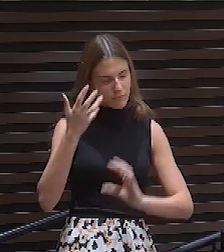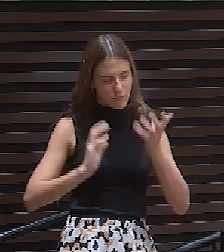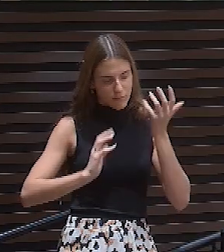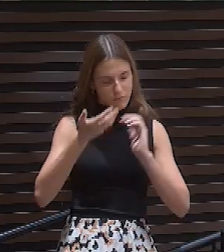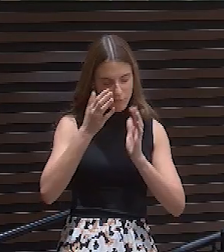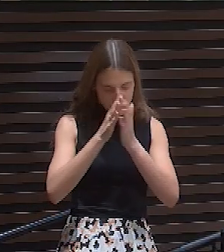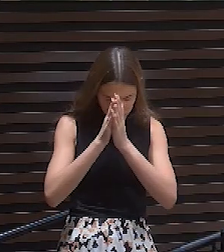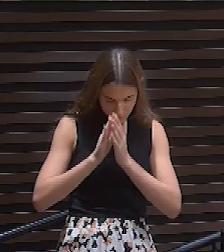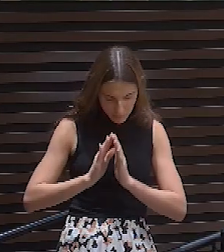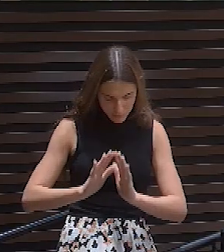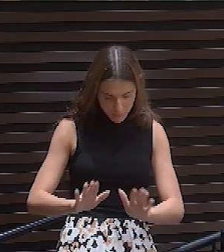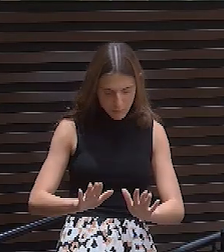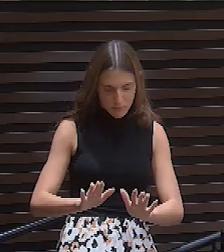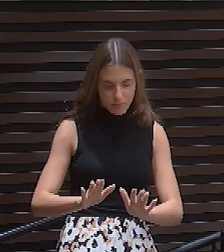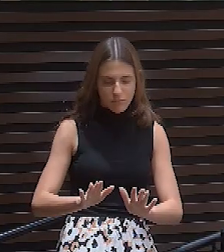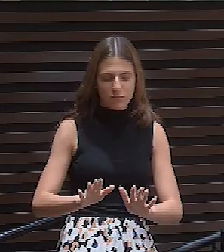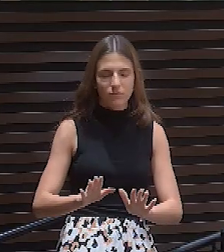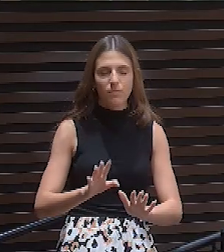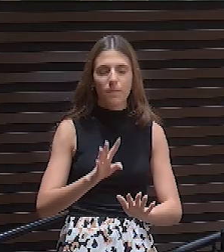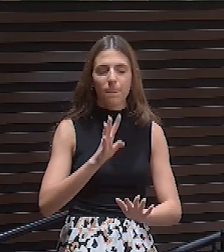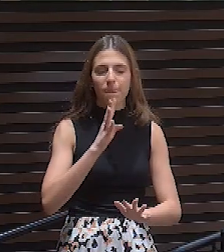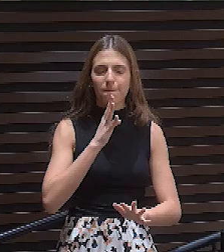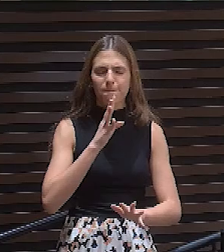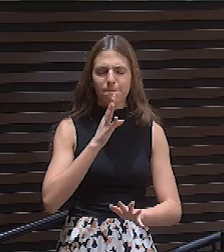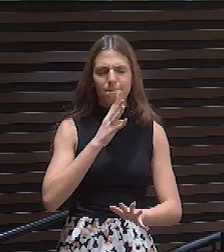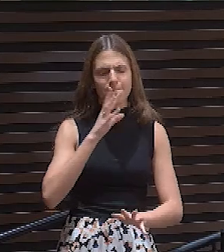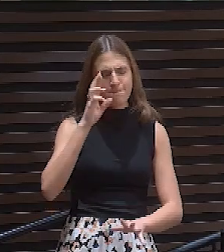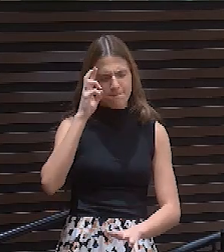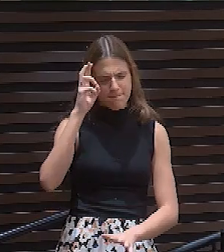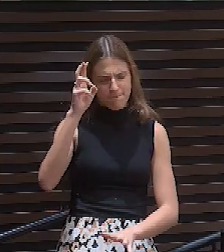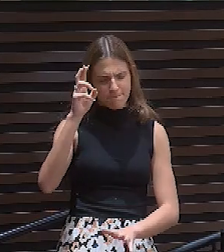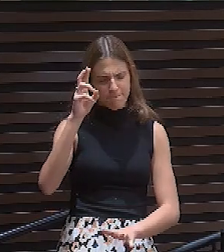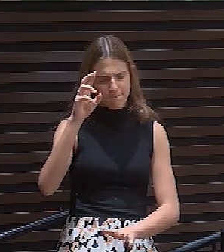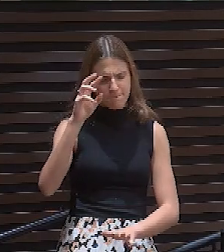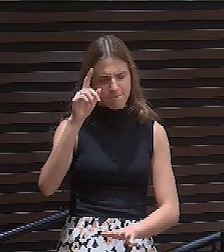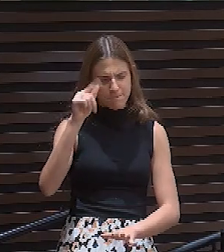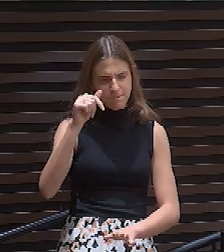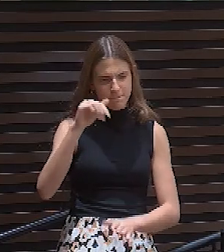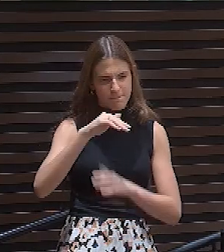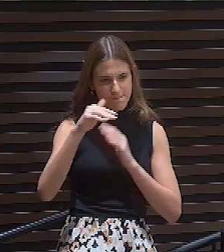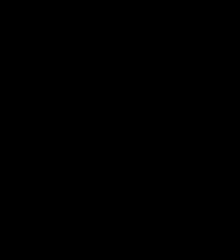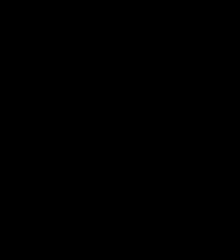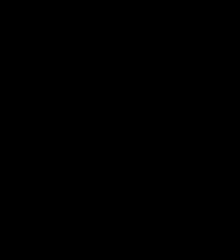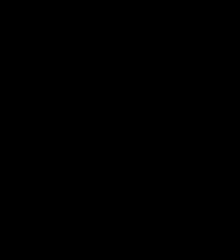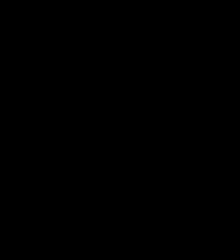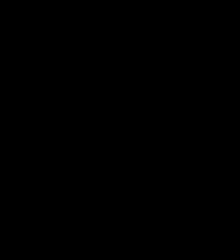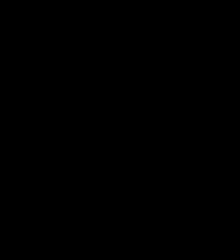adoração, reconhecendo que o Senhor é o tudo na minha vida.